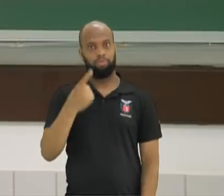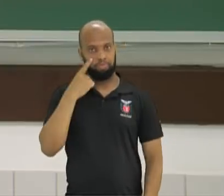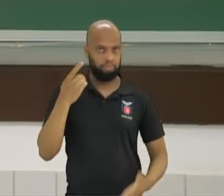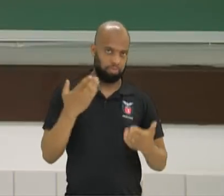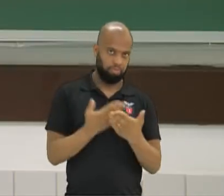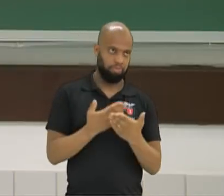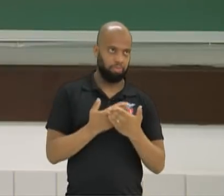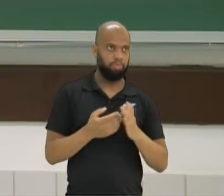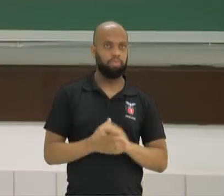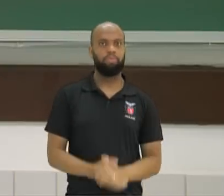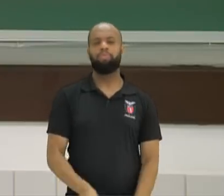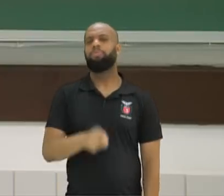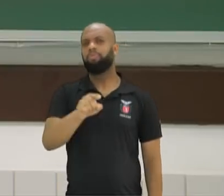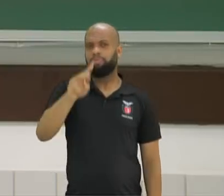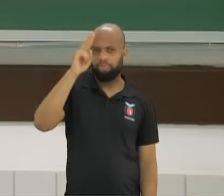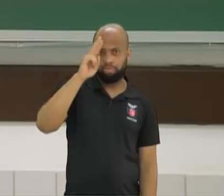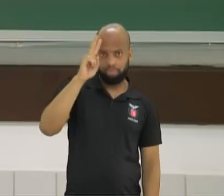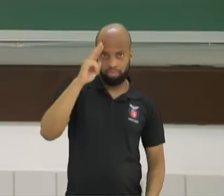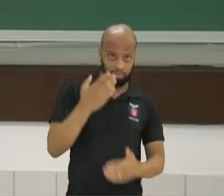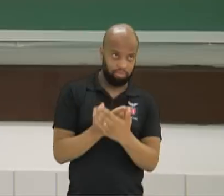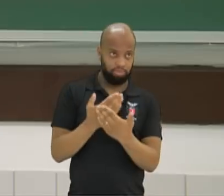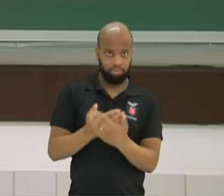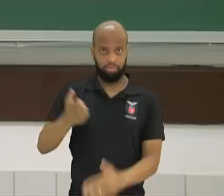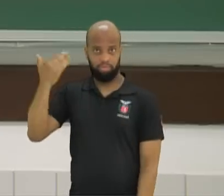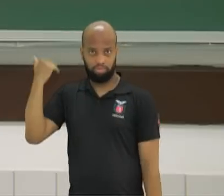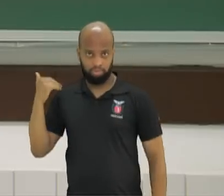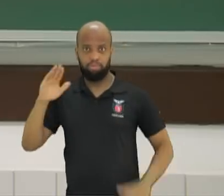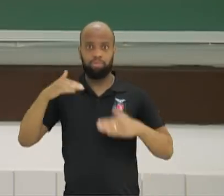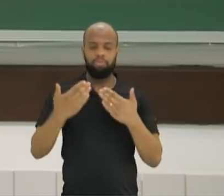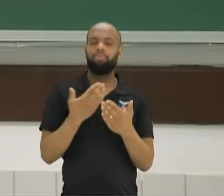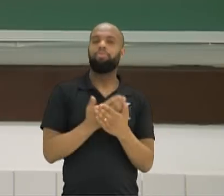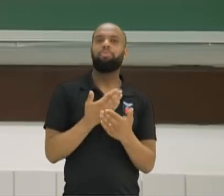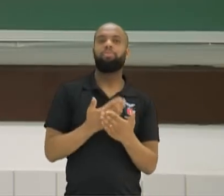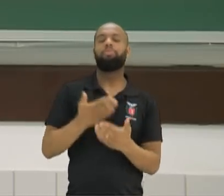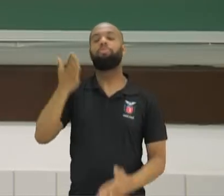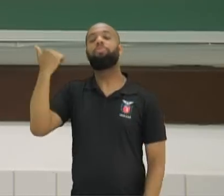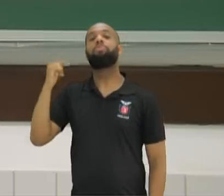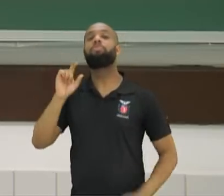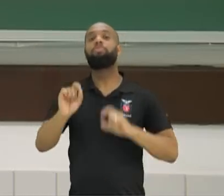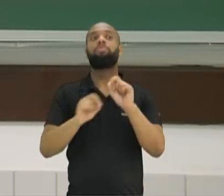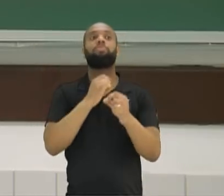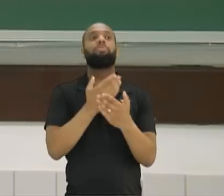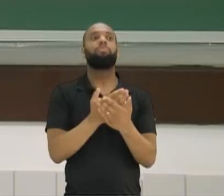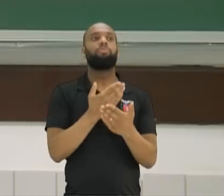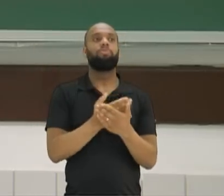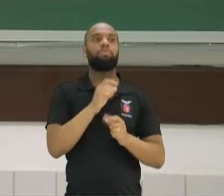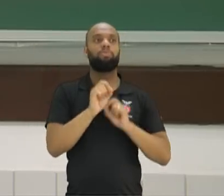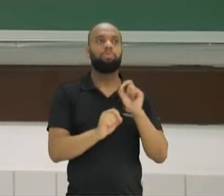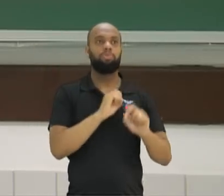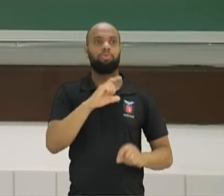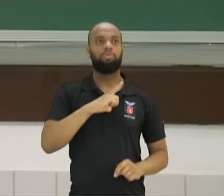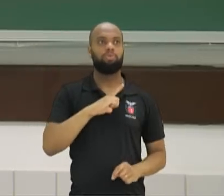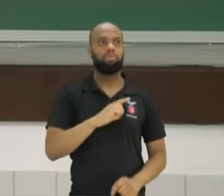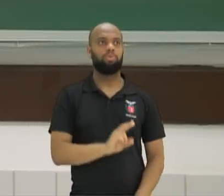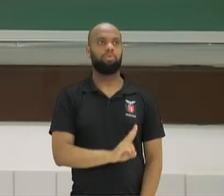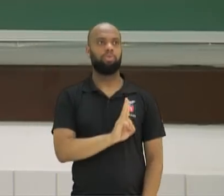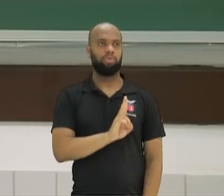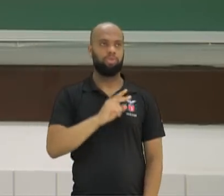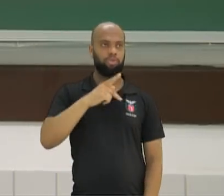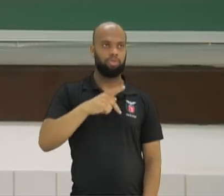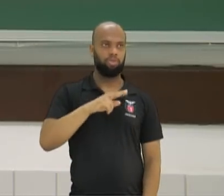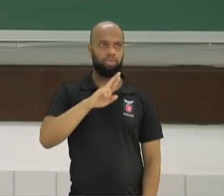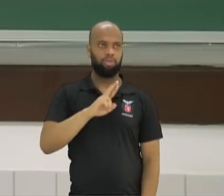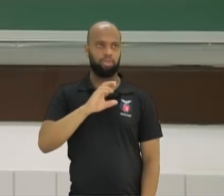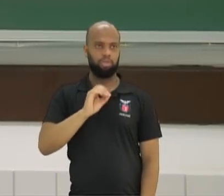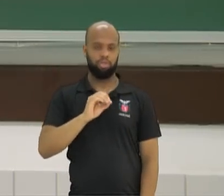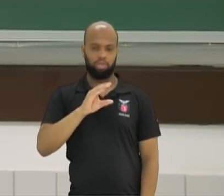então. Vocês lembram da aula passada? Então, a aula passada nós falamos do Up Rocking, naquela aula especial que nós